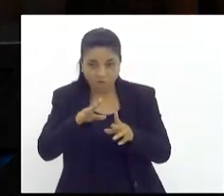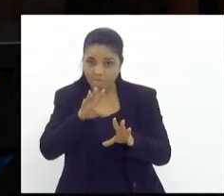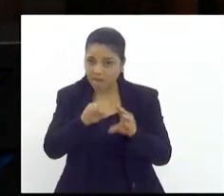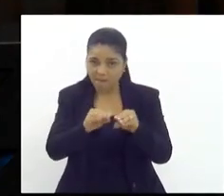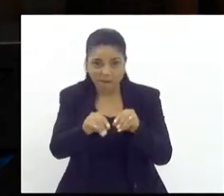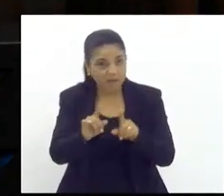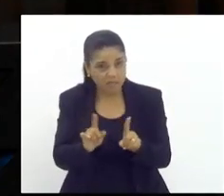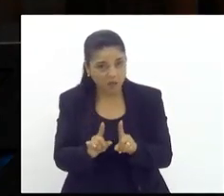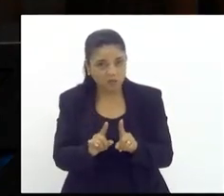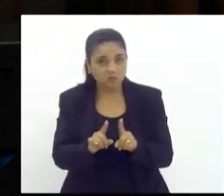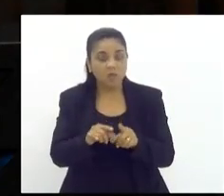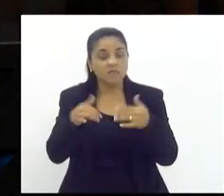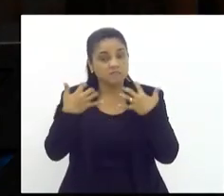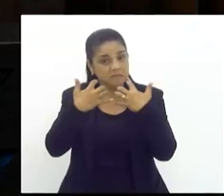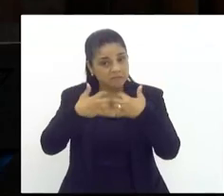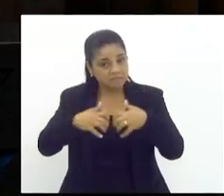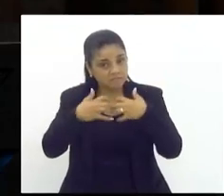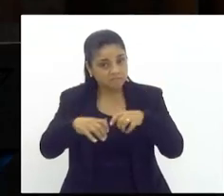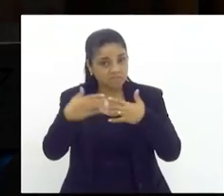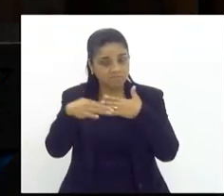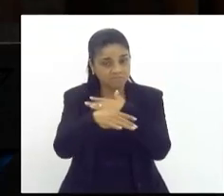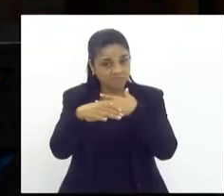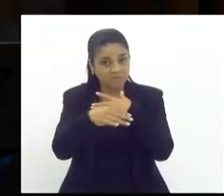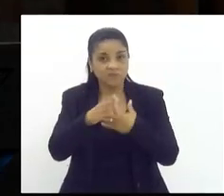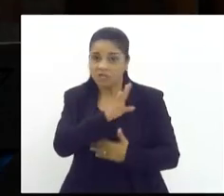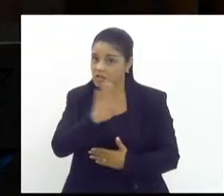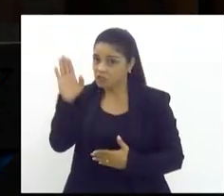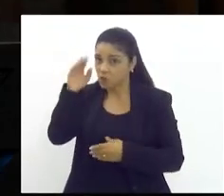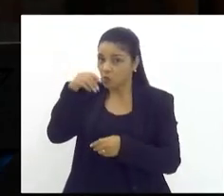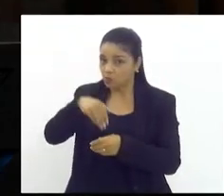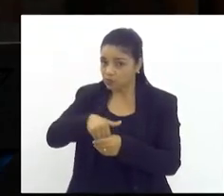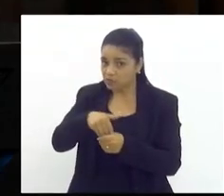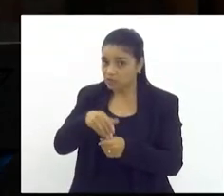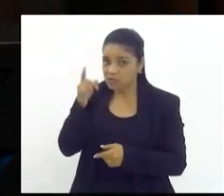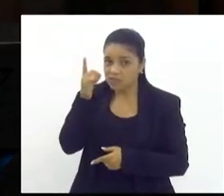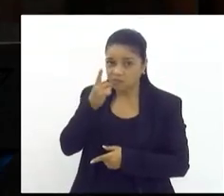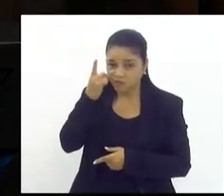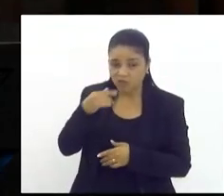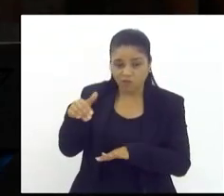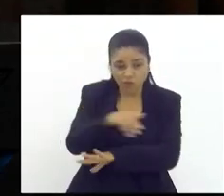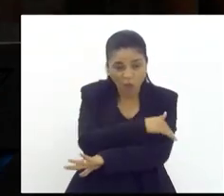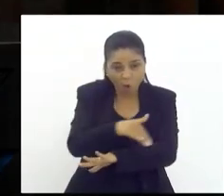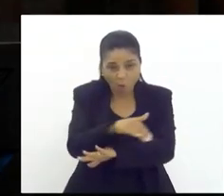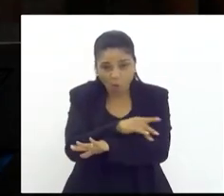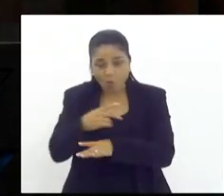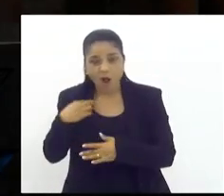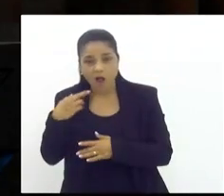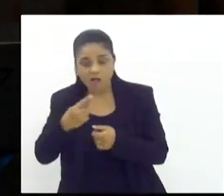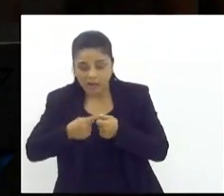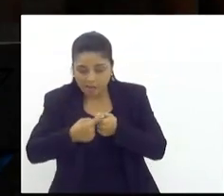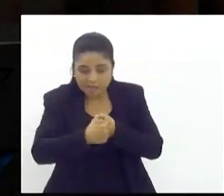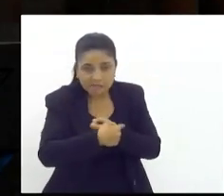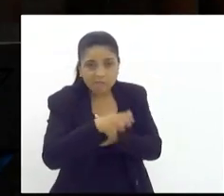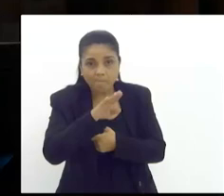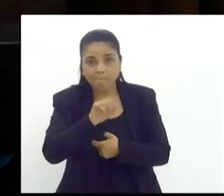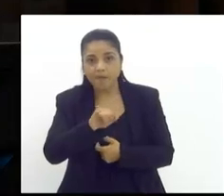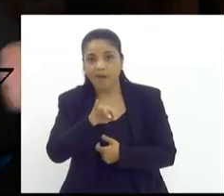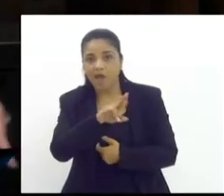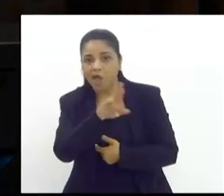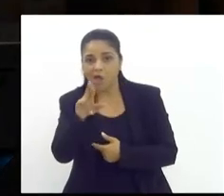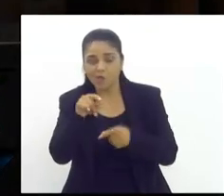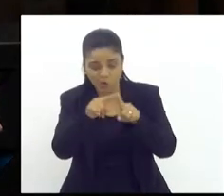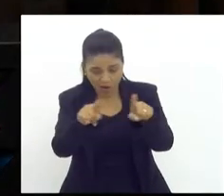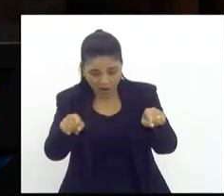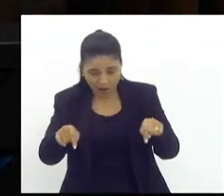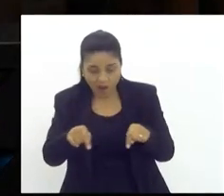a cidade de Petrópolis porque a cidade elegeu é um deputado um deputado que vai na rua vai no bairro que faz gabinete em frente